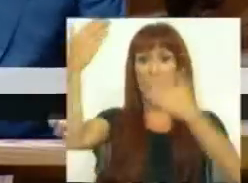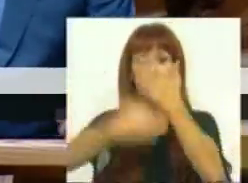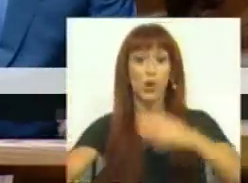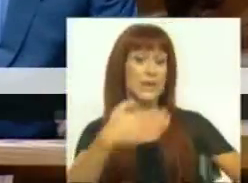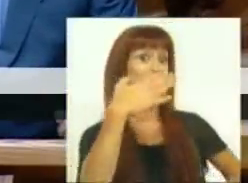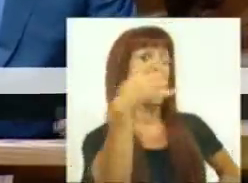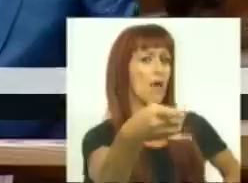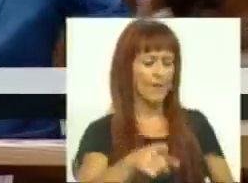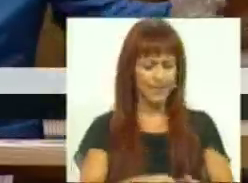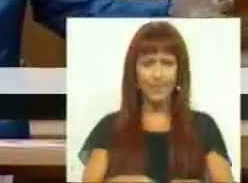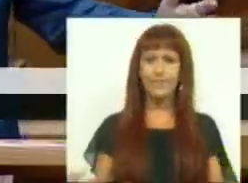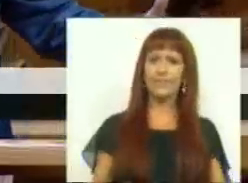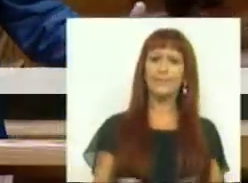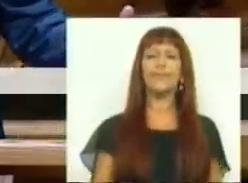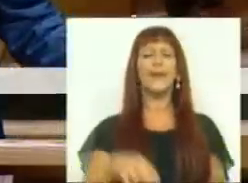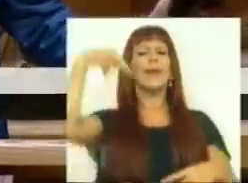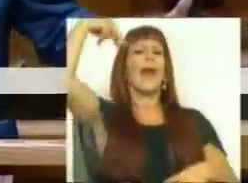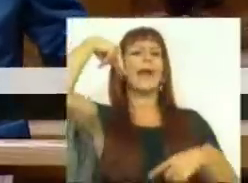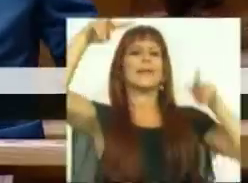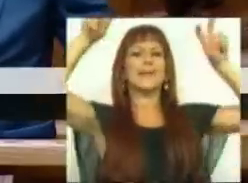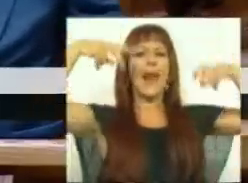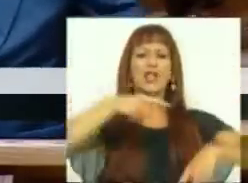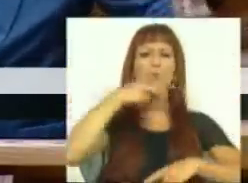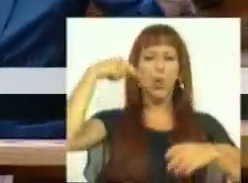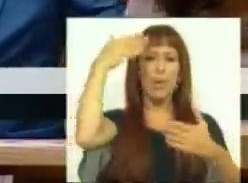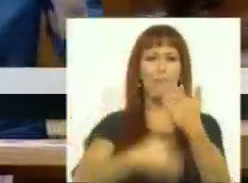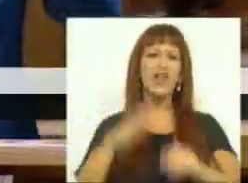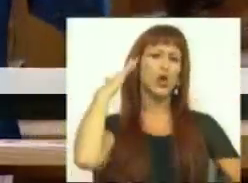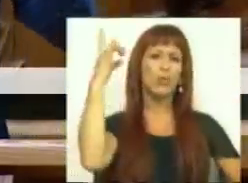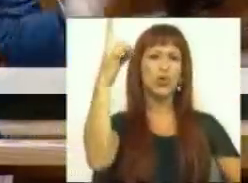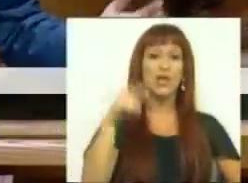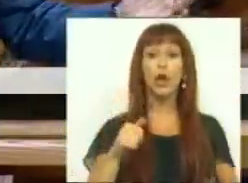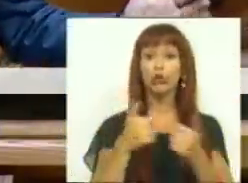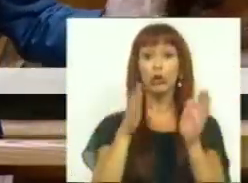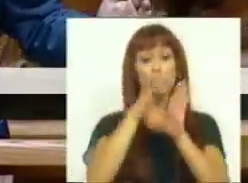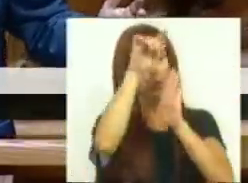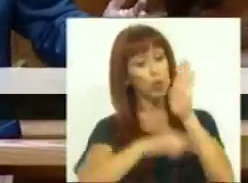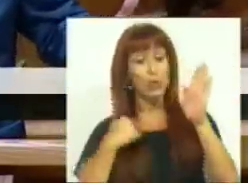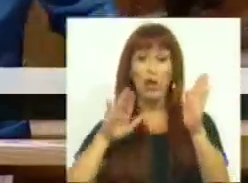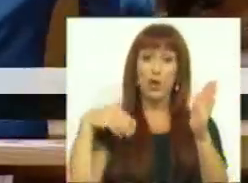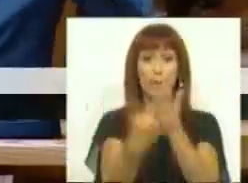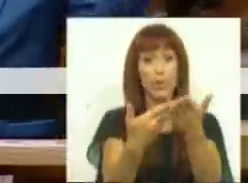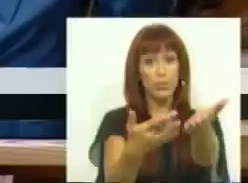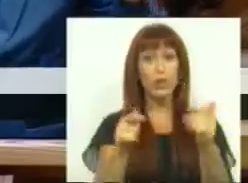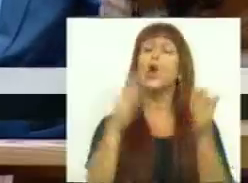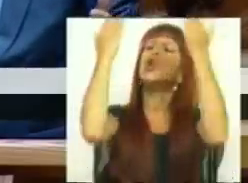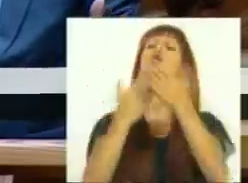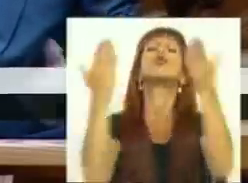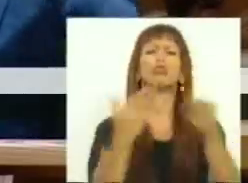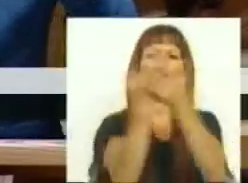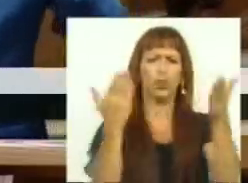página 79. E a cereja em cima do bolo, na página 6. Tudo o que no programa propomos foi